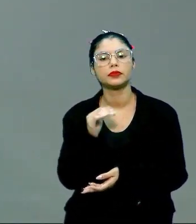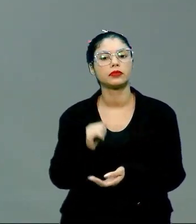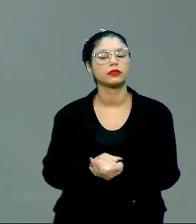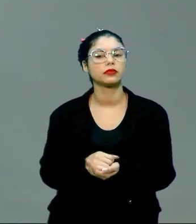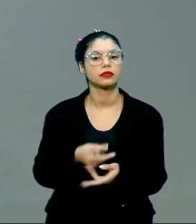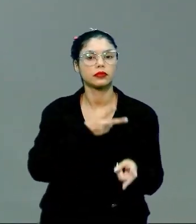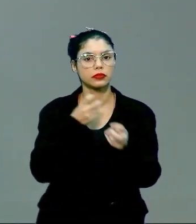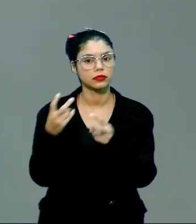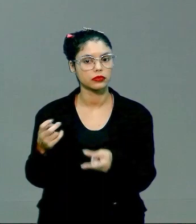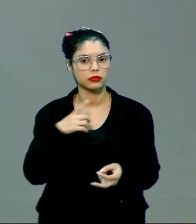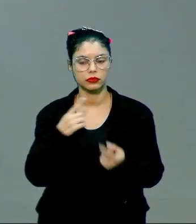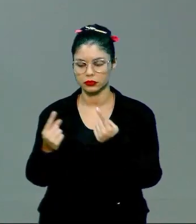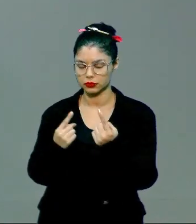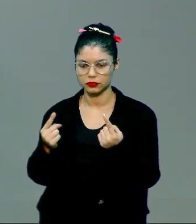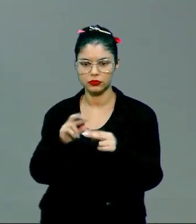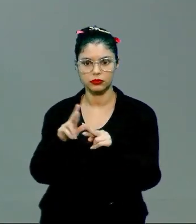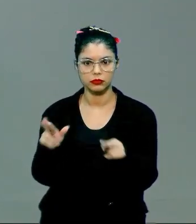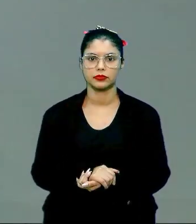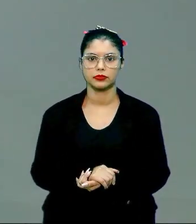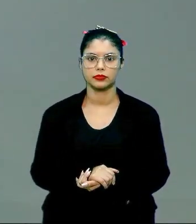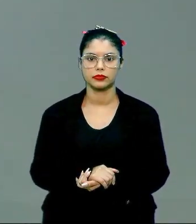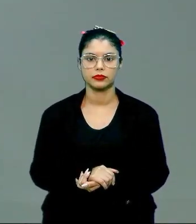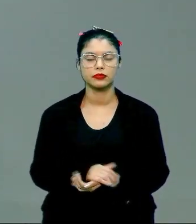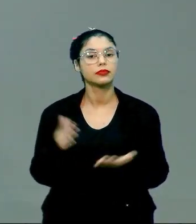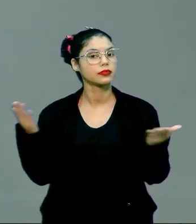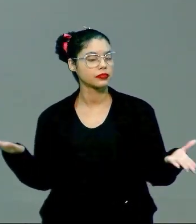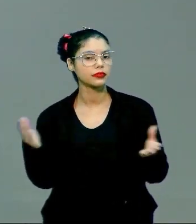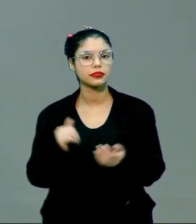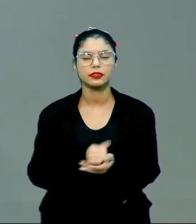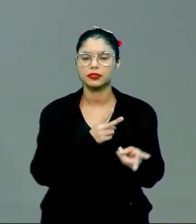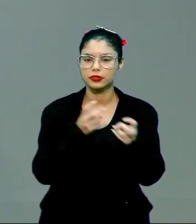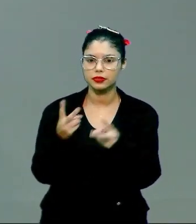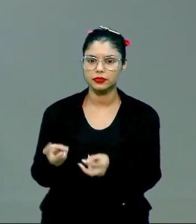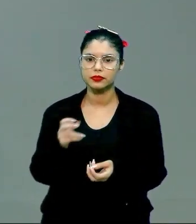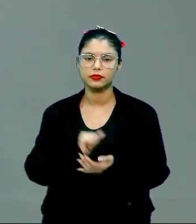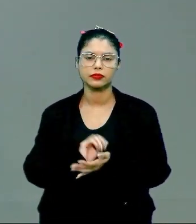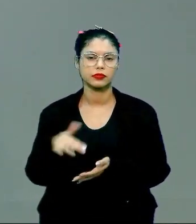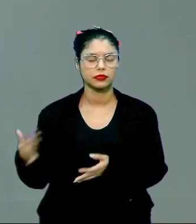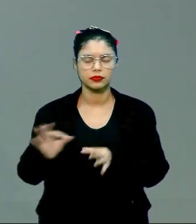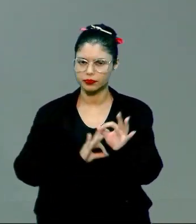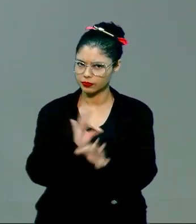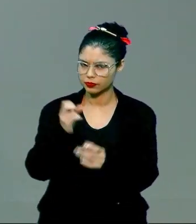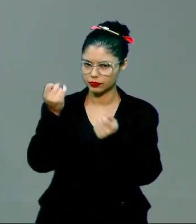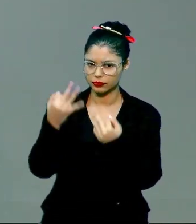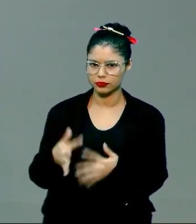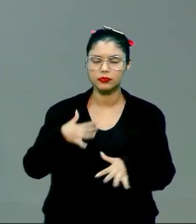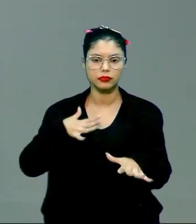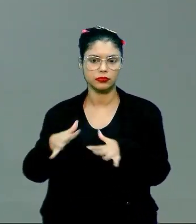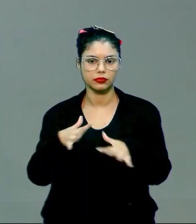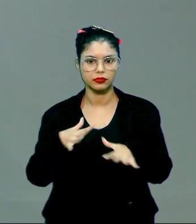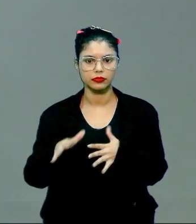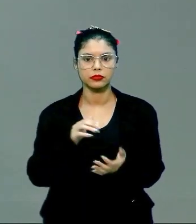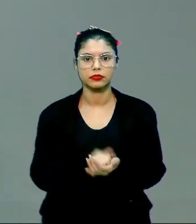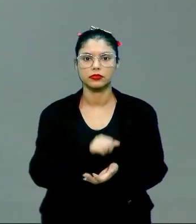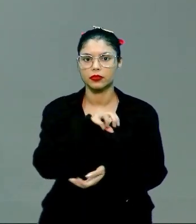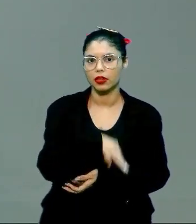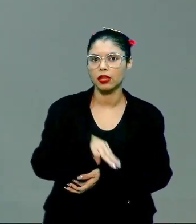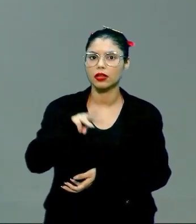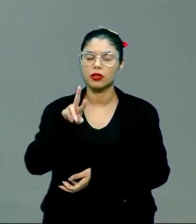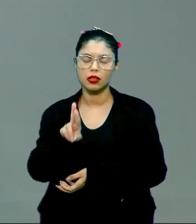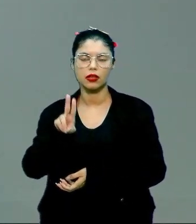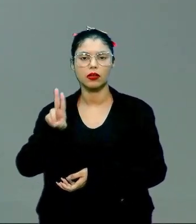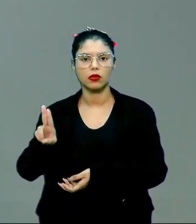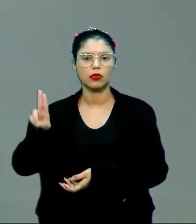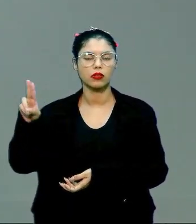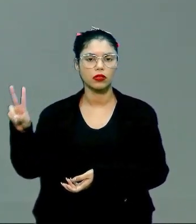a gente observa que ele tem essa diferença. Então, observa-se que quando a gente trata a respeito desse movimento retilíneo